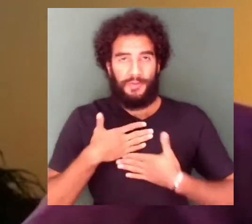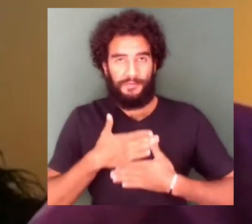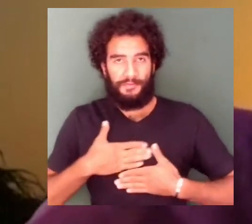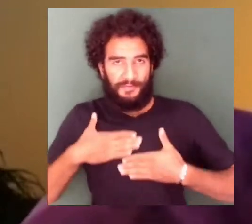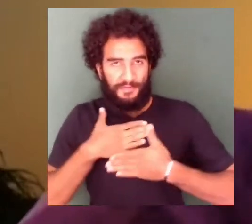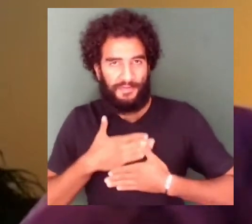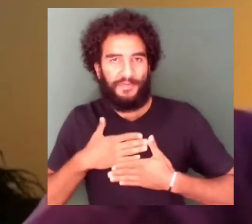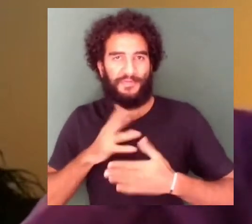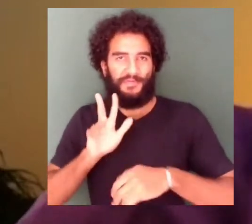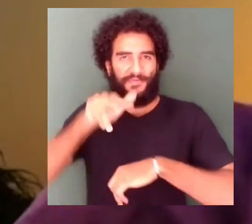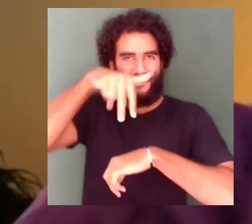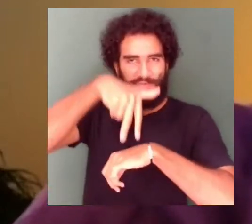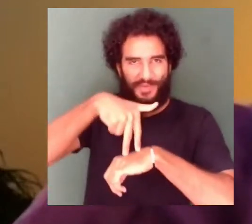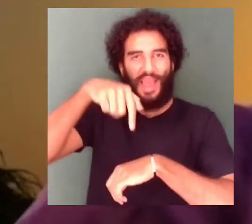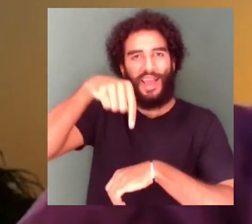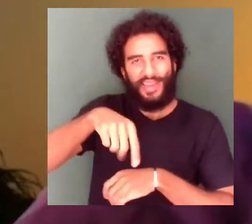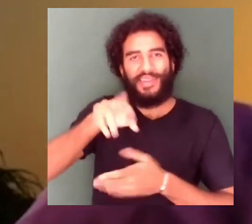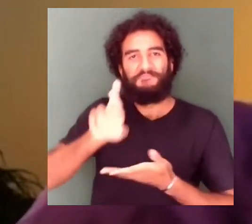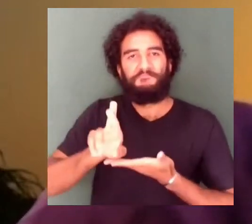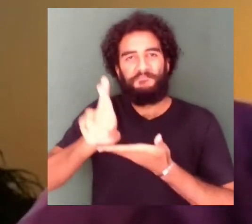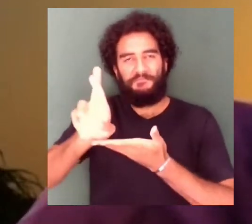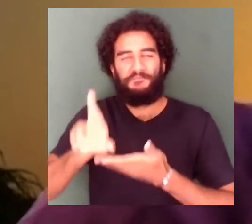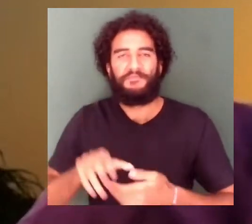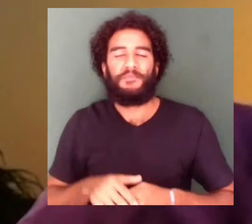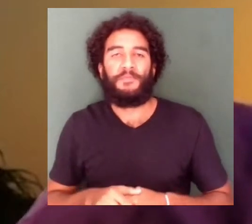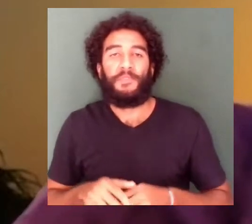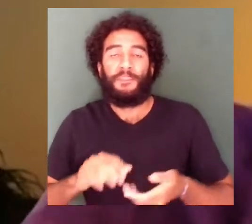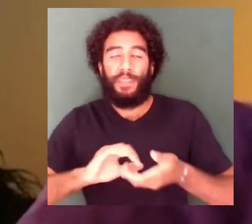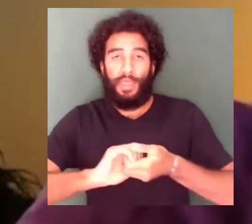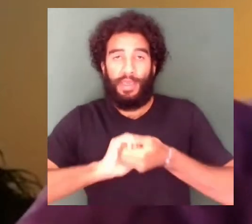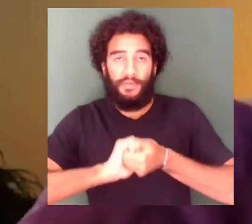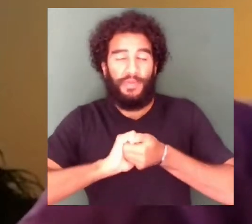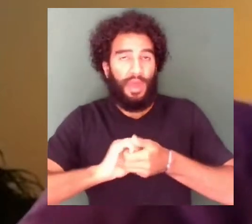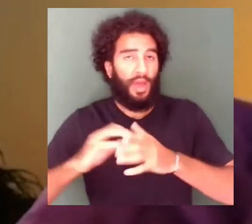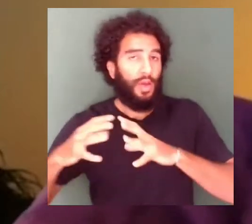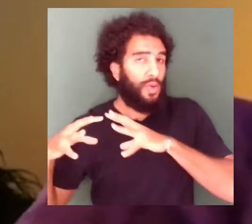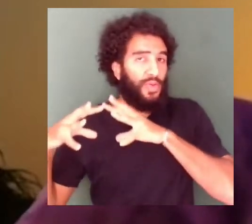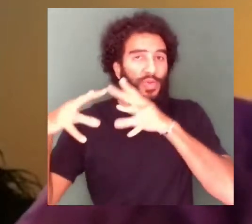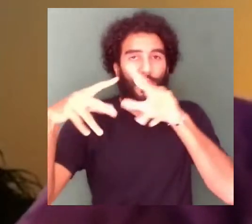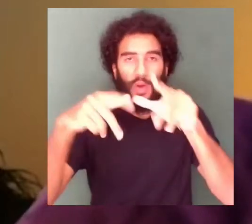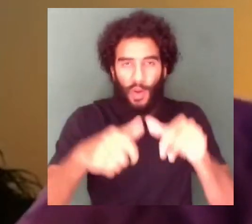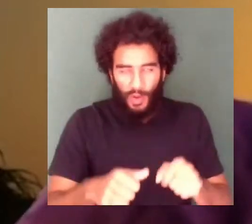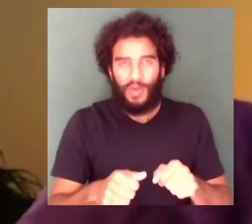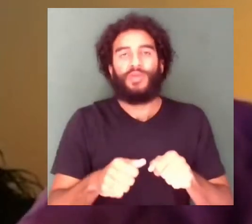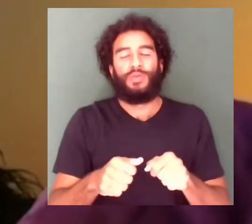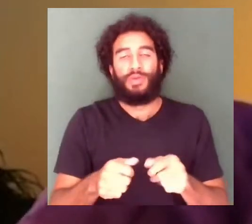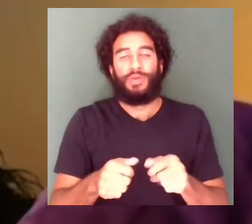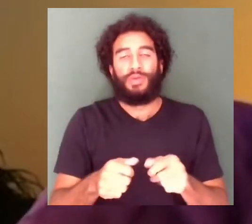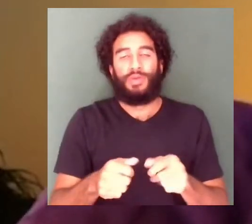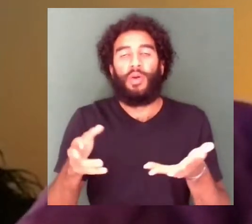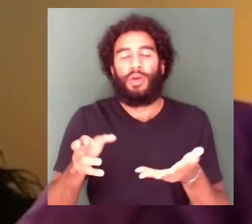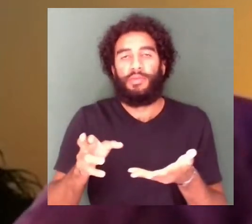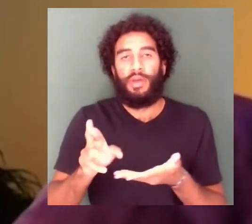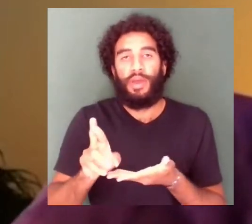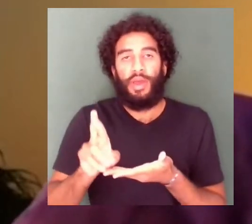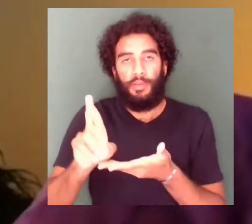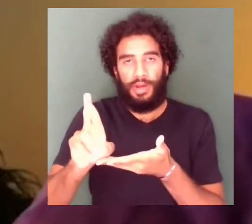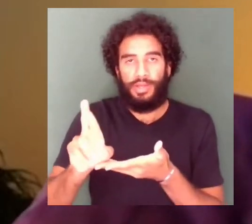aqui presente. Eu saúdo todos dessa abertura em nome do senhor